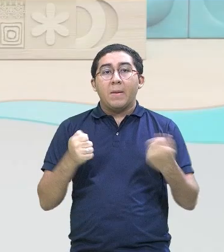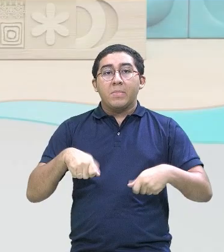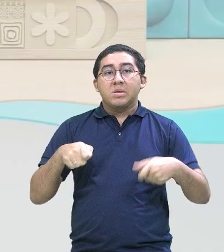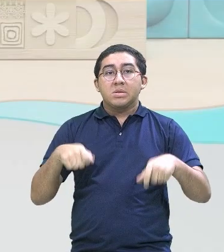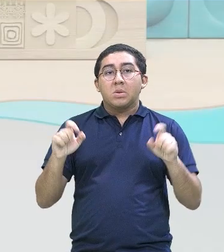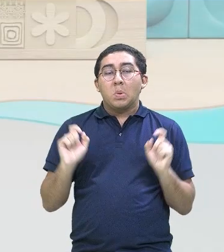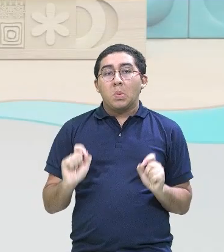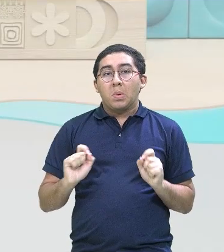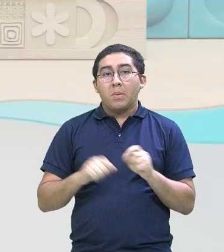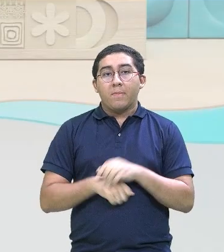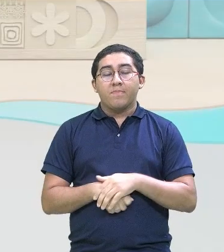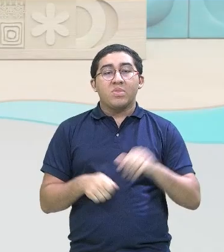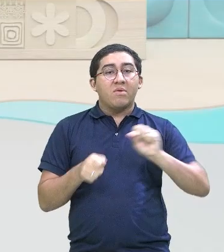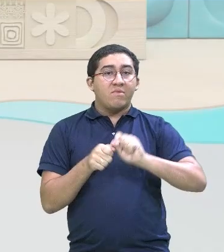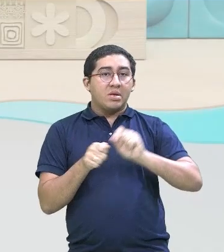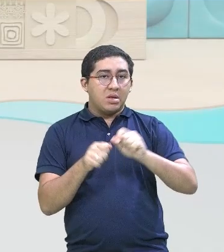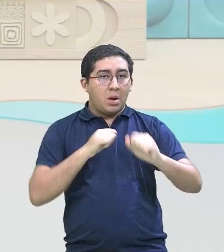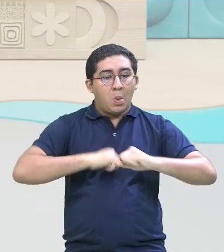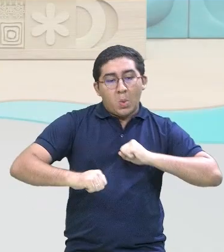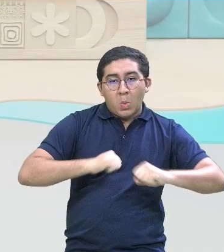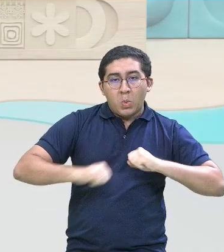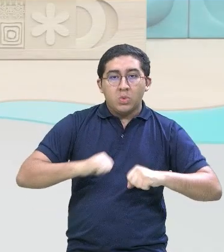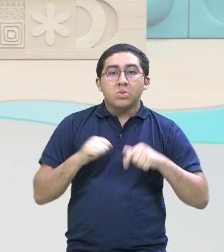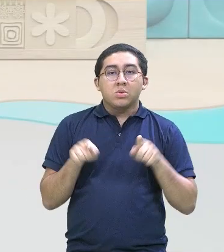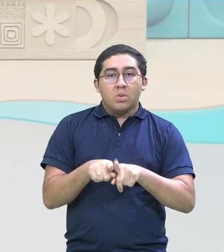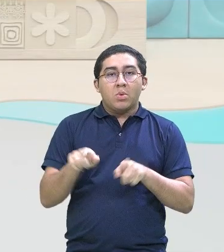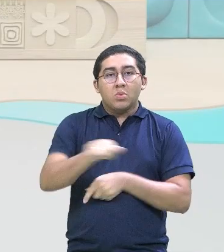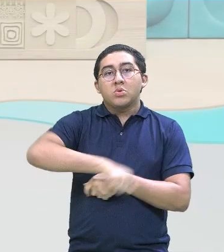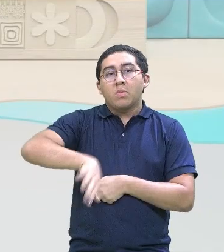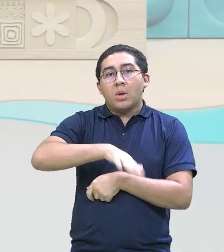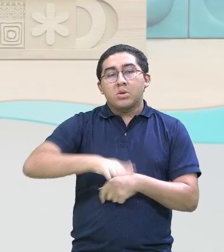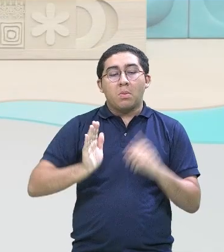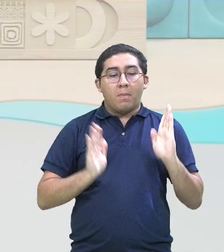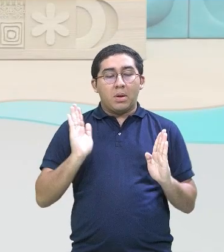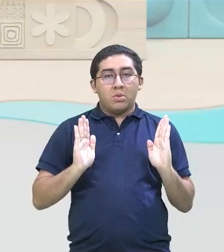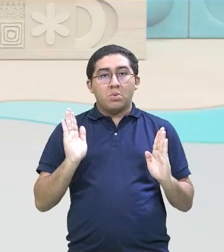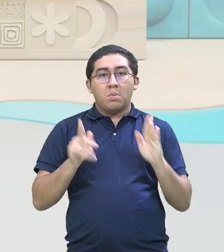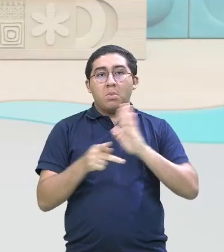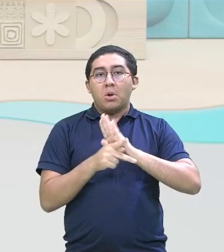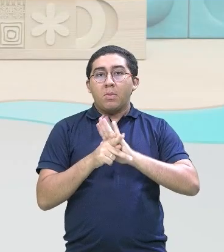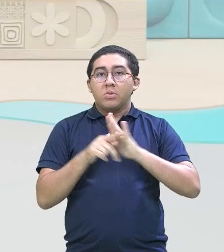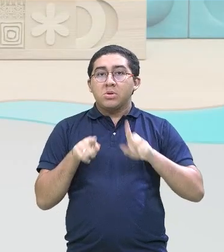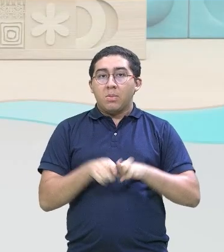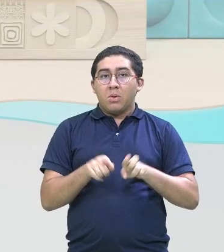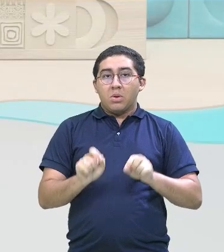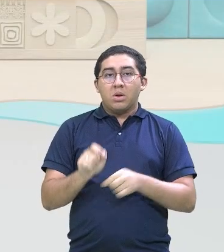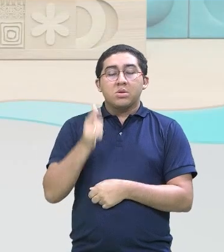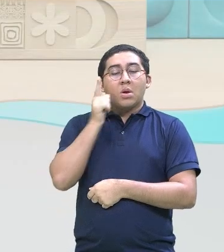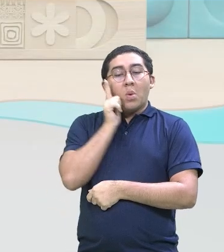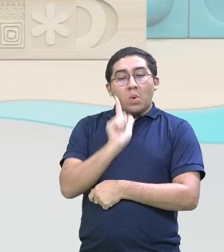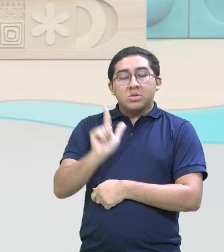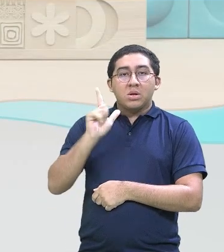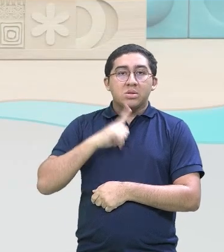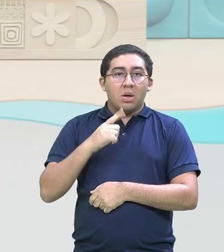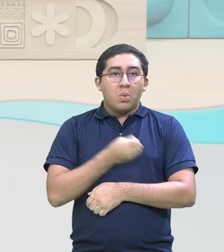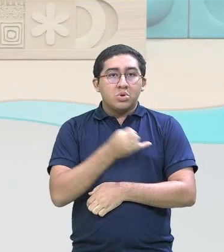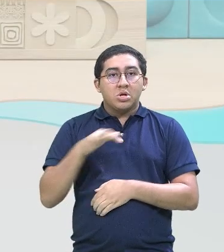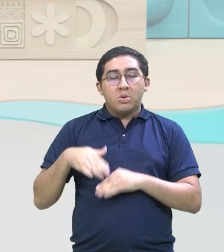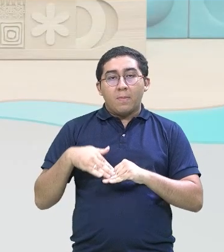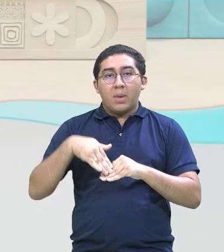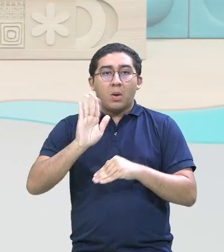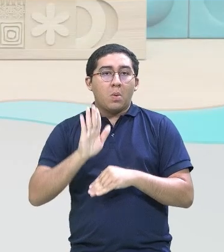também realizar as corridas, né, num espaço determinado, e aí vence ou quem fizer o maior número de corridas